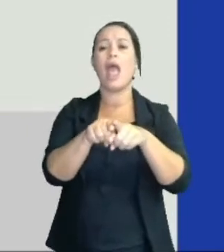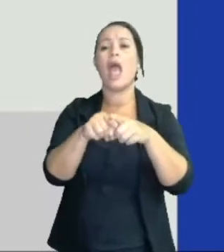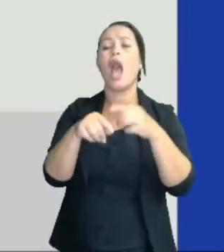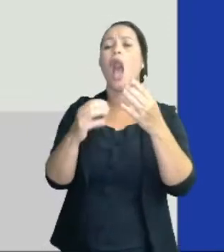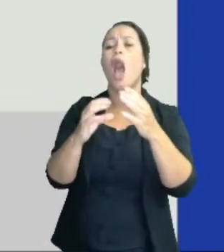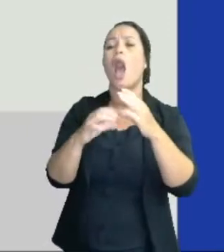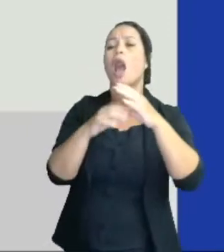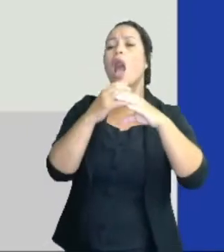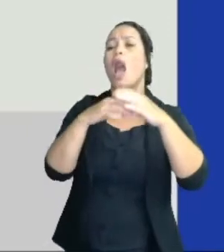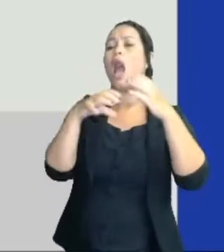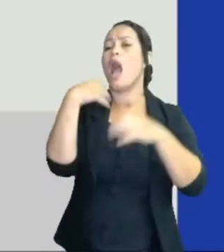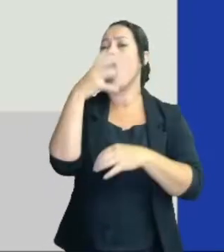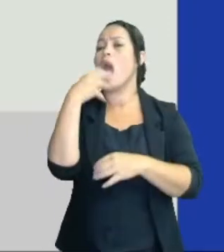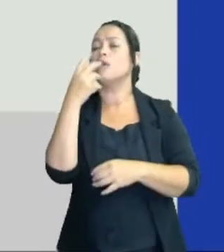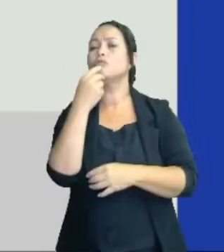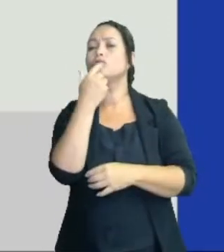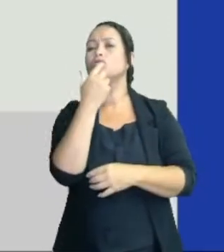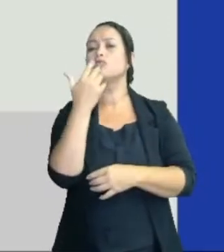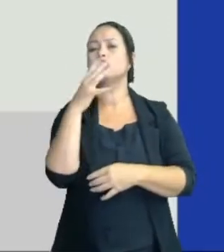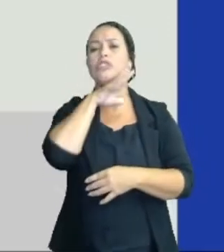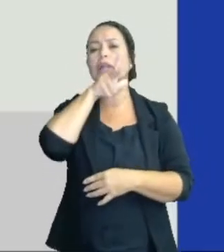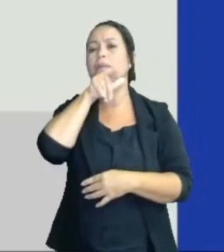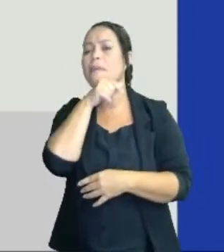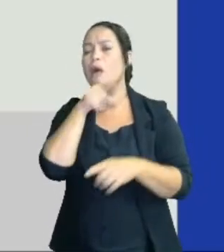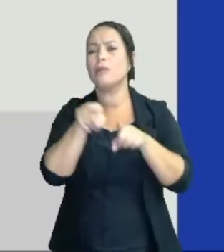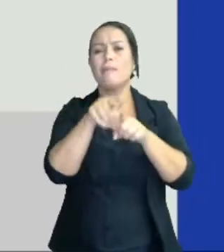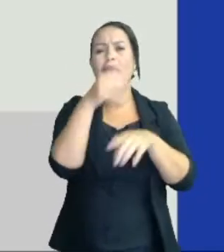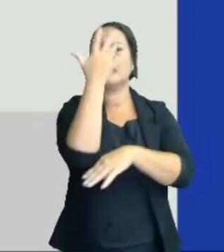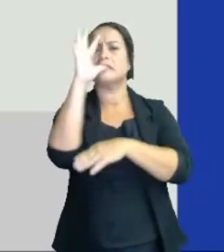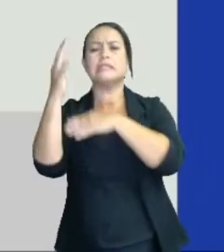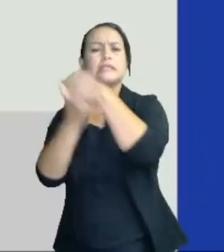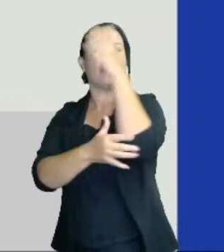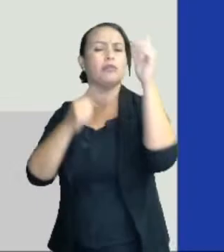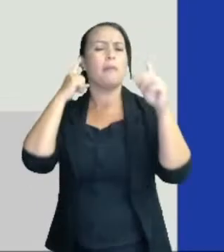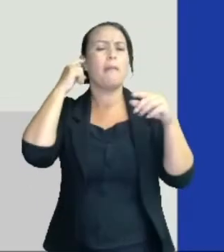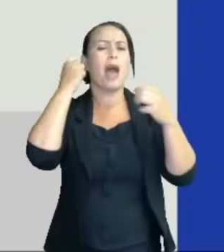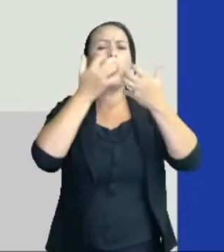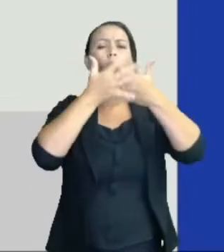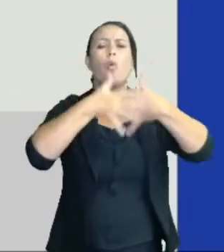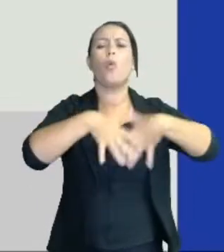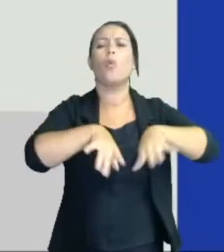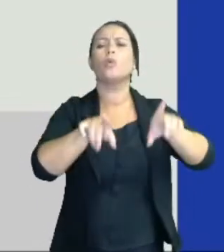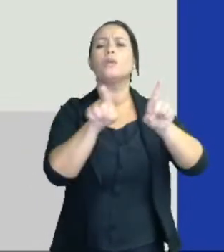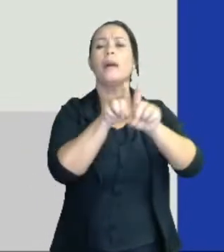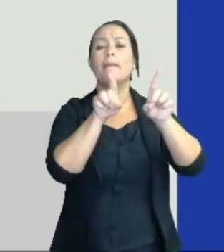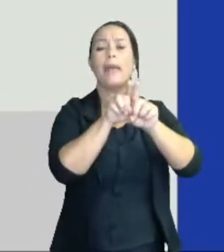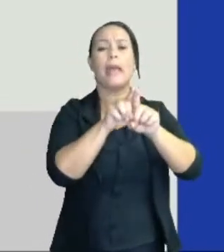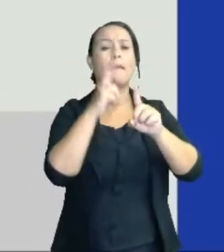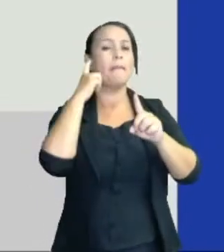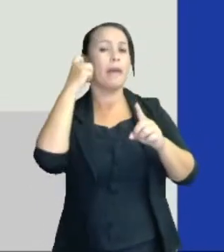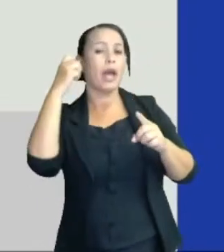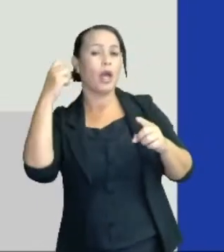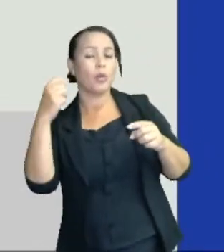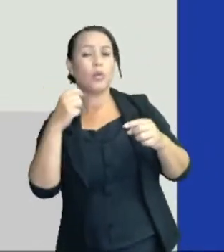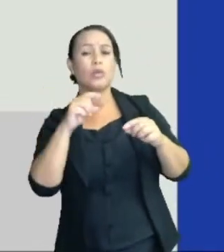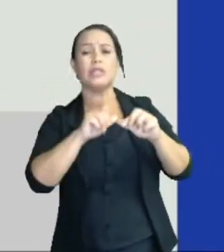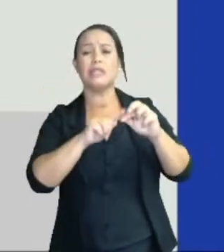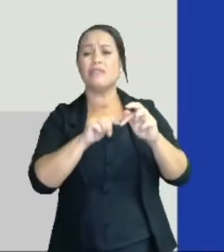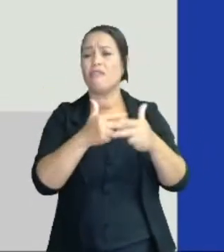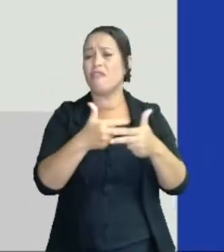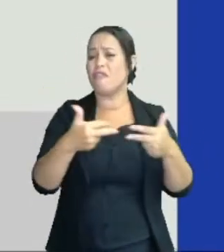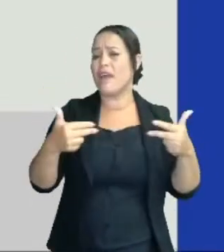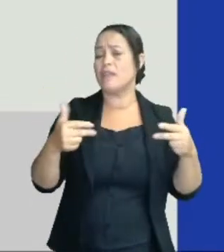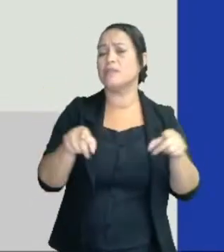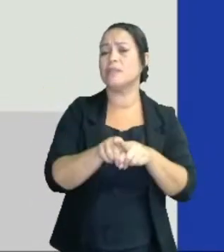animais, sons da árvore, sons da natureza, barulho de máquinas e timbre da